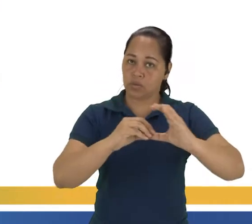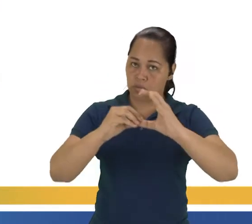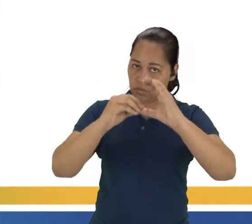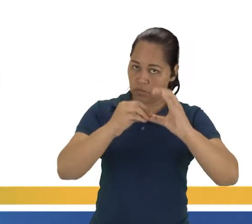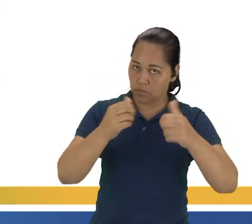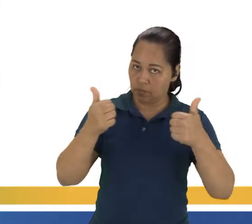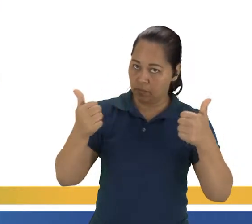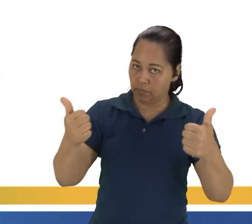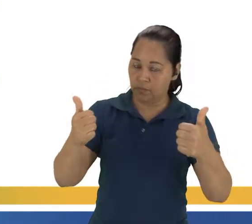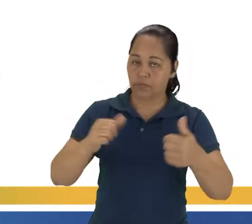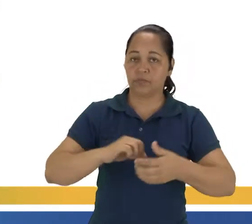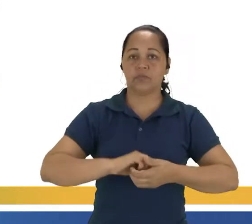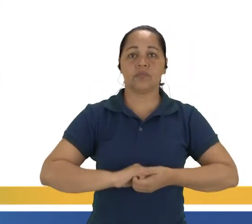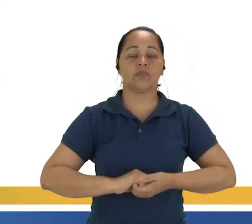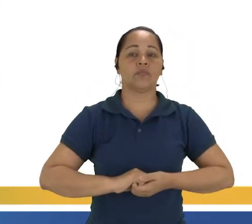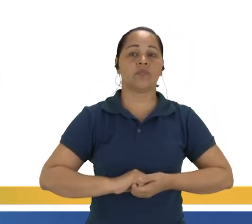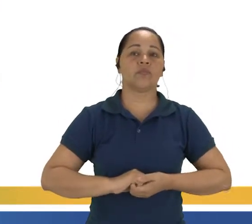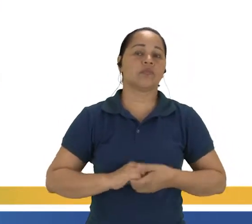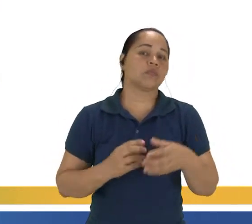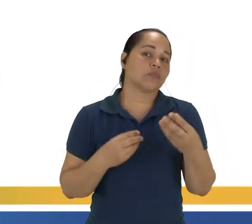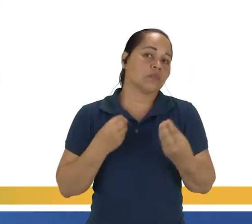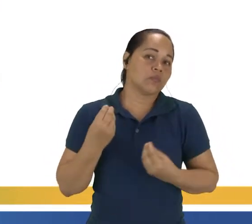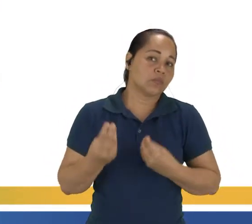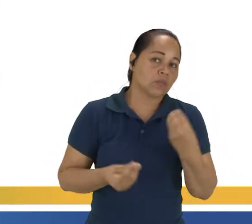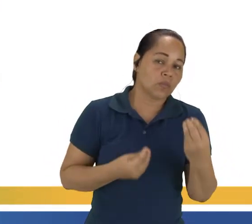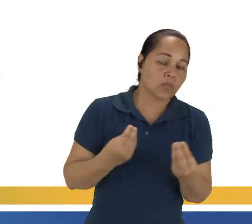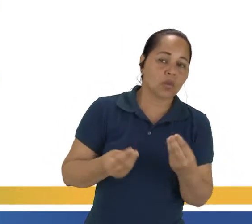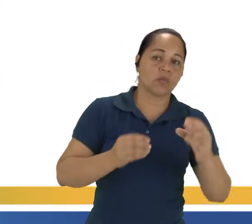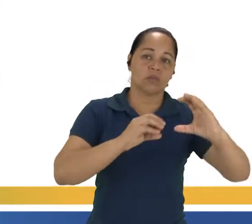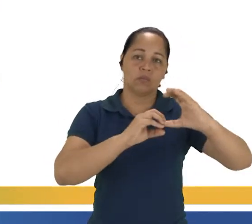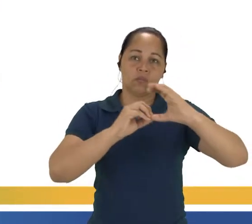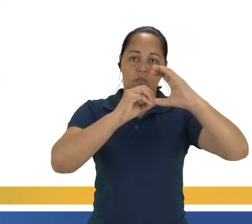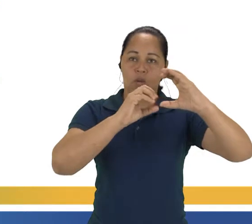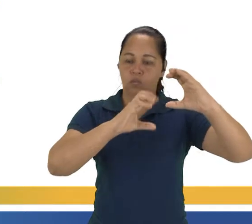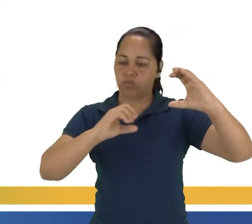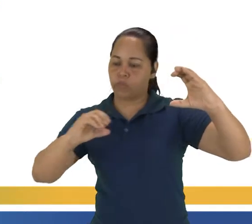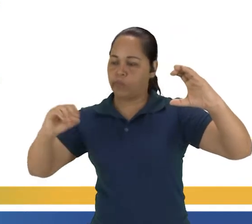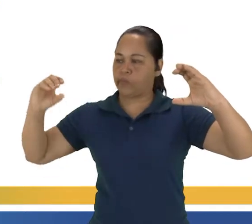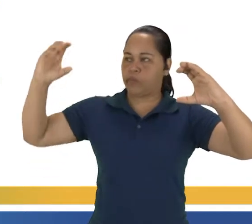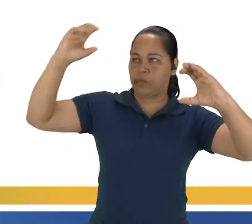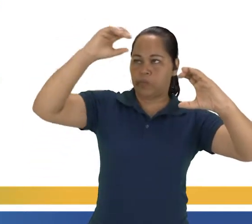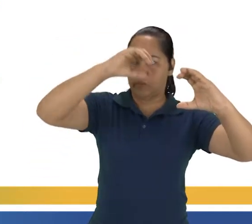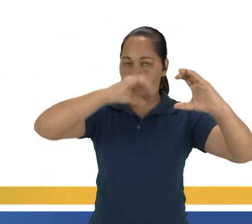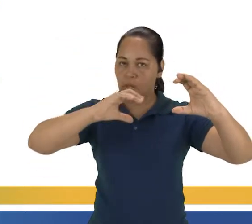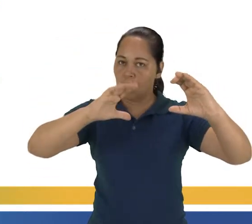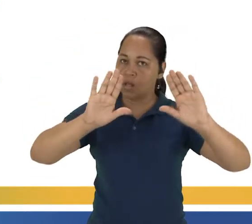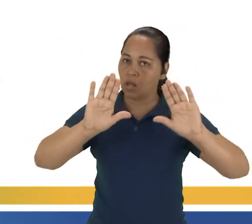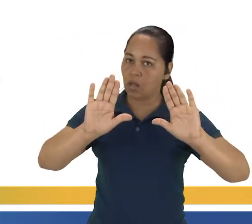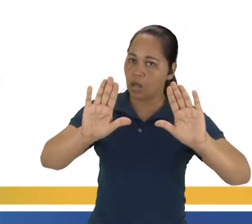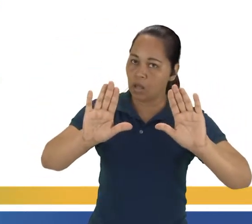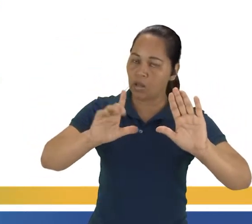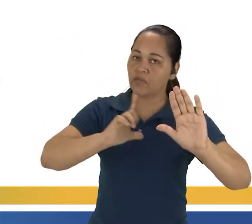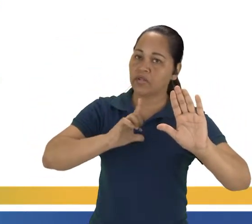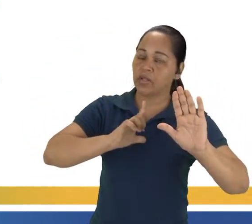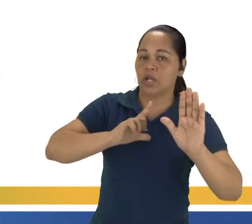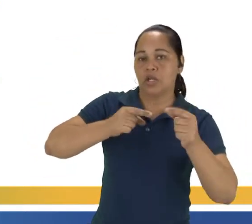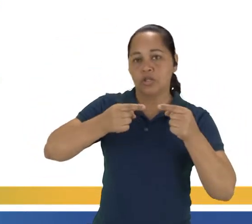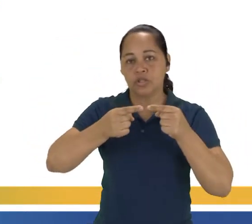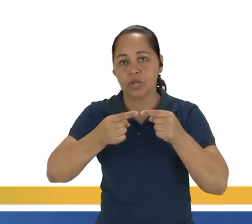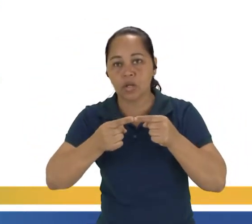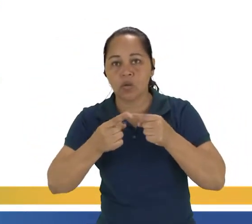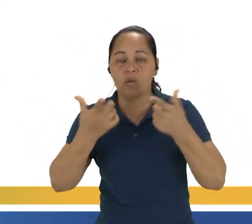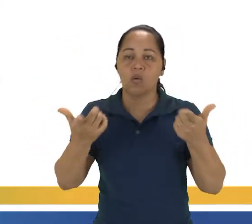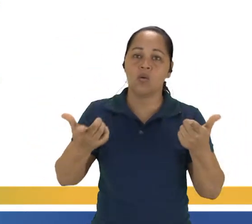tá? As frequências de divisão celular elas também vão acontecer de acordo com cada tipo celular, com